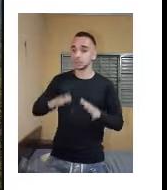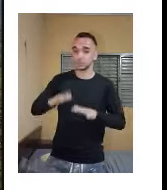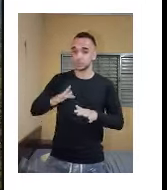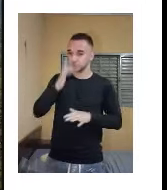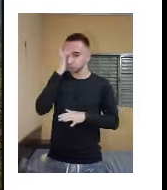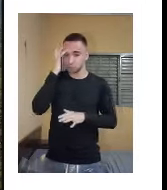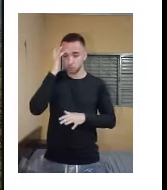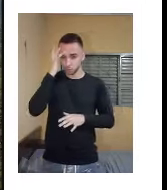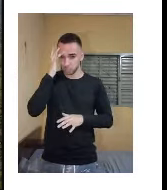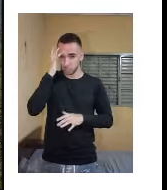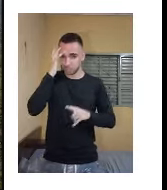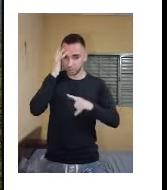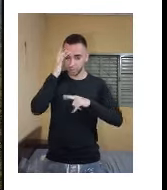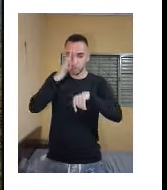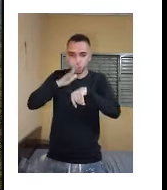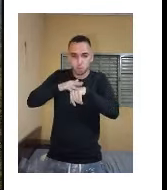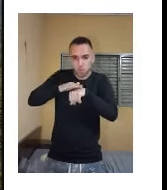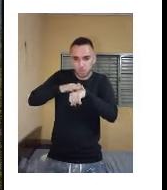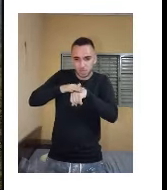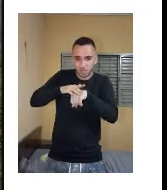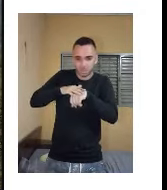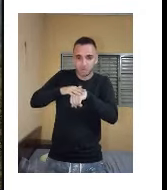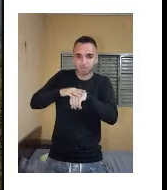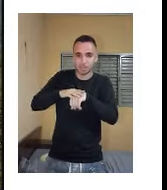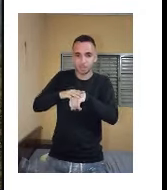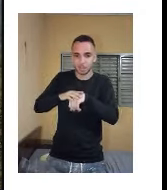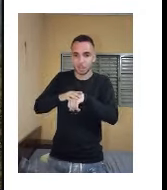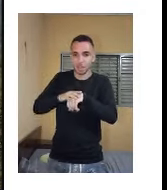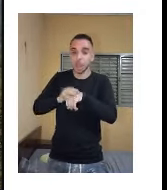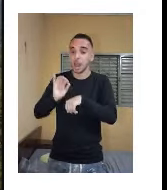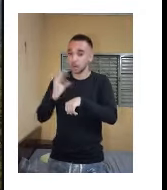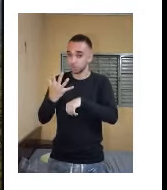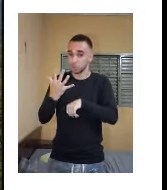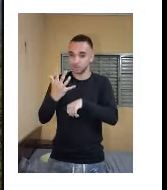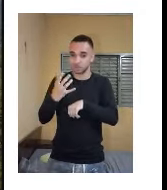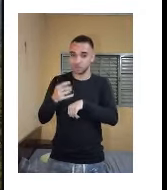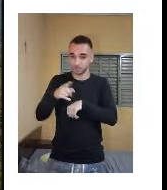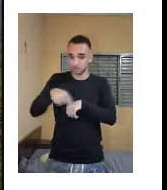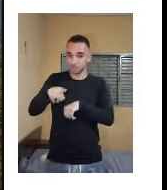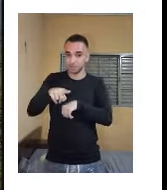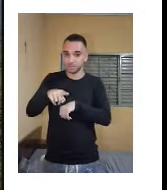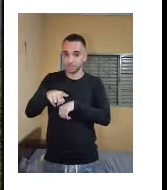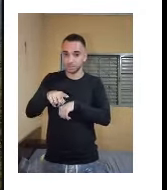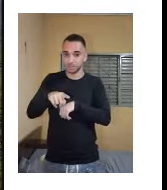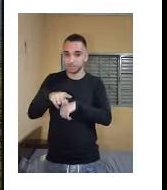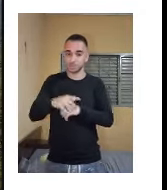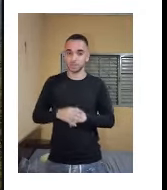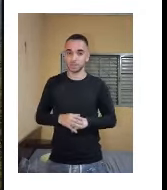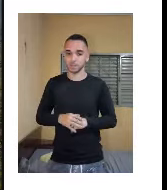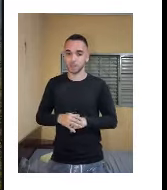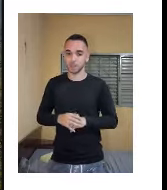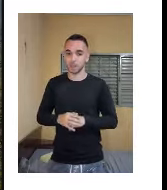doenças infecciosas emergentes, né, são de origem zoonóticas, ou seja,